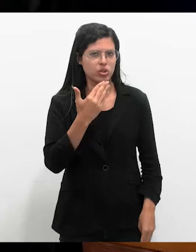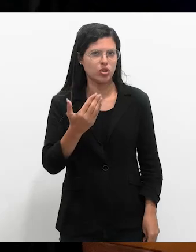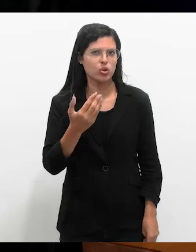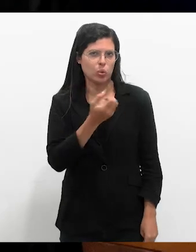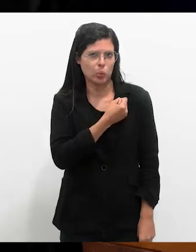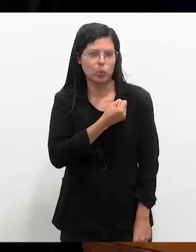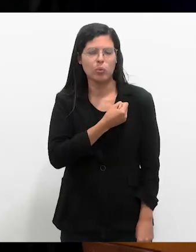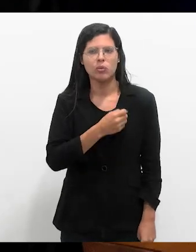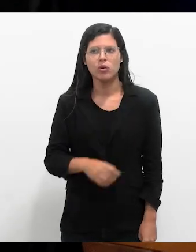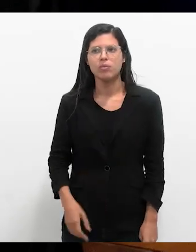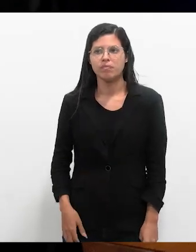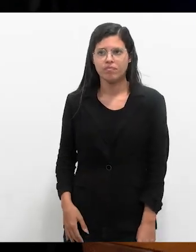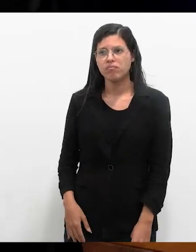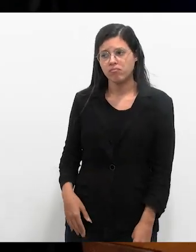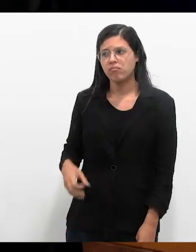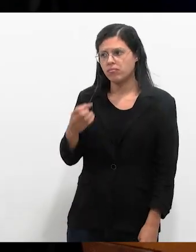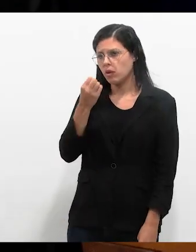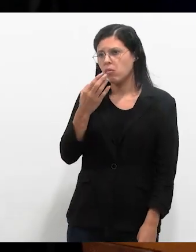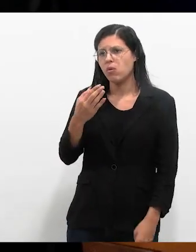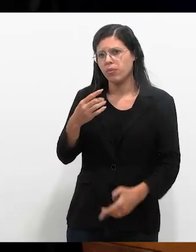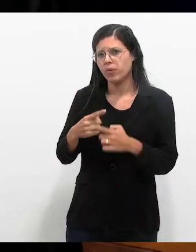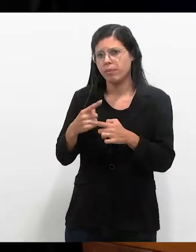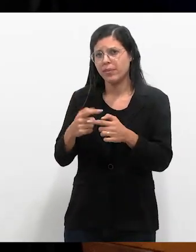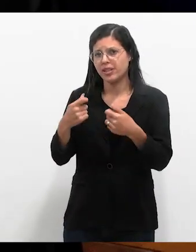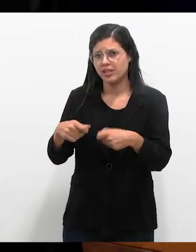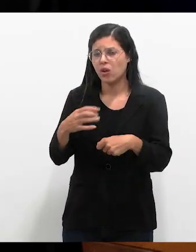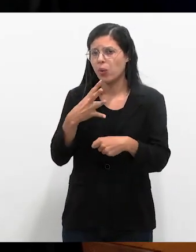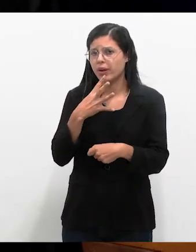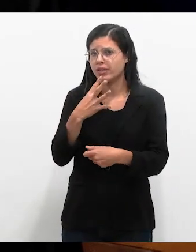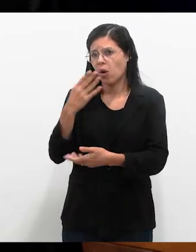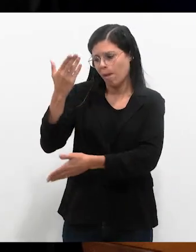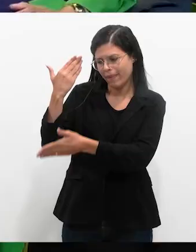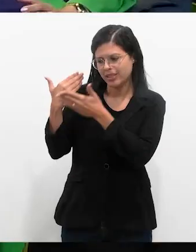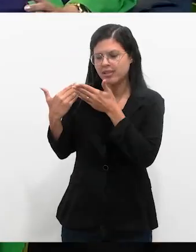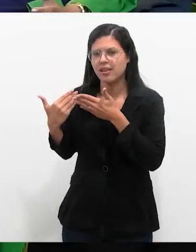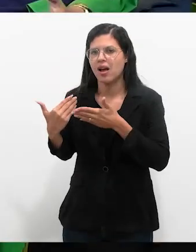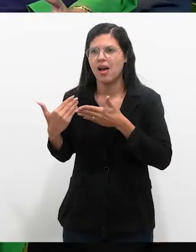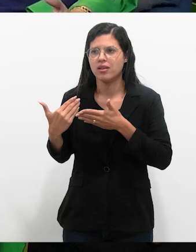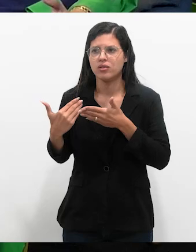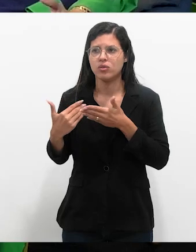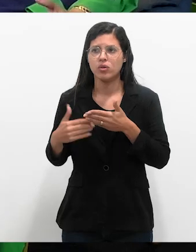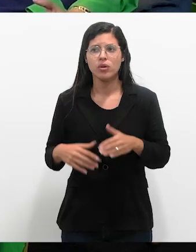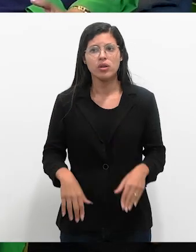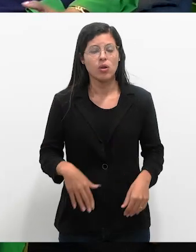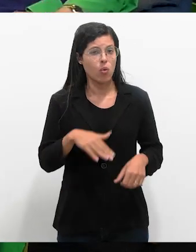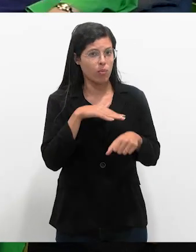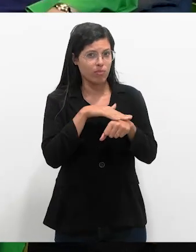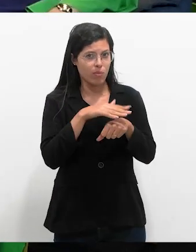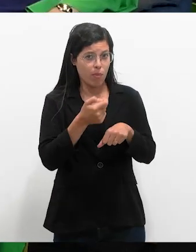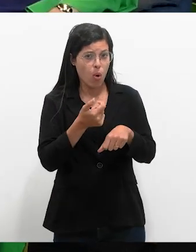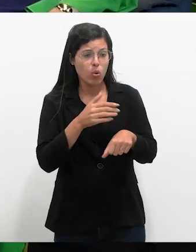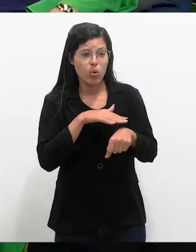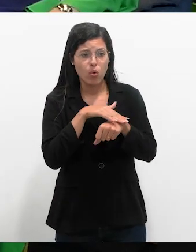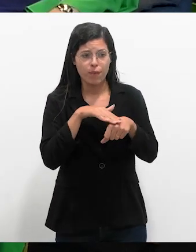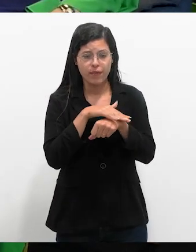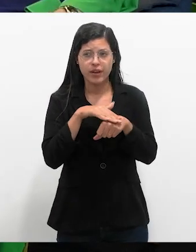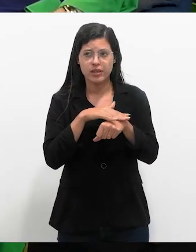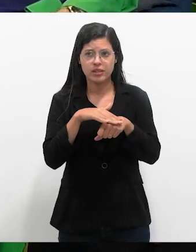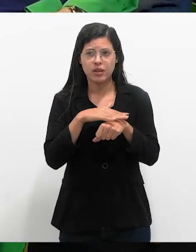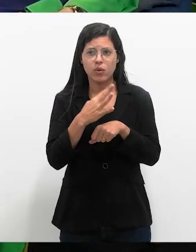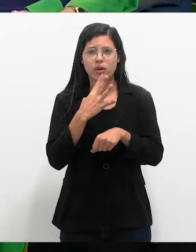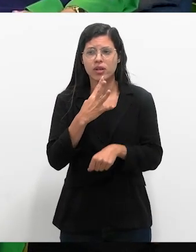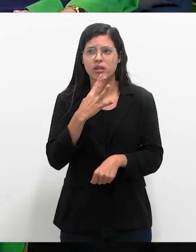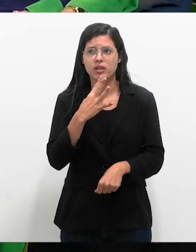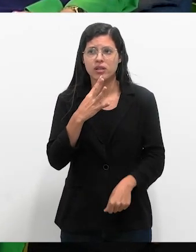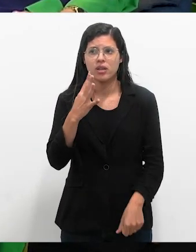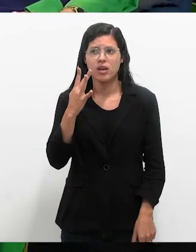reconhece seu passado, né, não vai de fato aí conseguir valorizar seu futuro. Pelo que eu conversei, um pouco que eu conversei com ele aqui, que eu conheci, eu